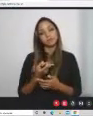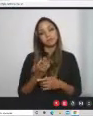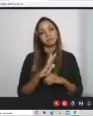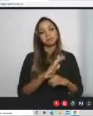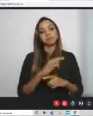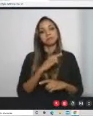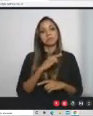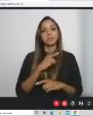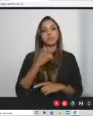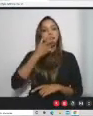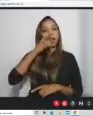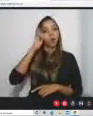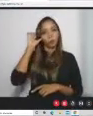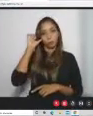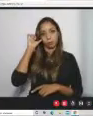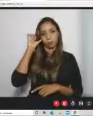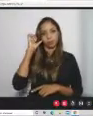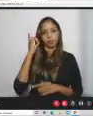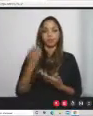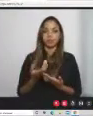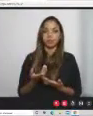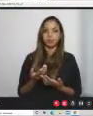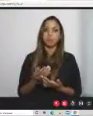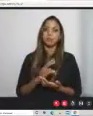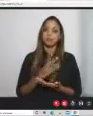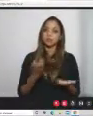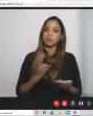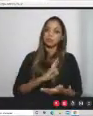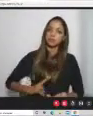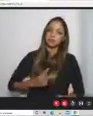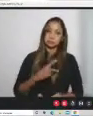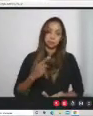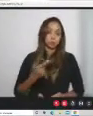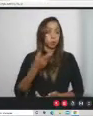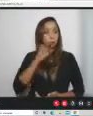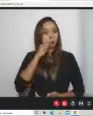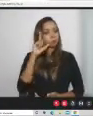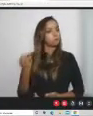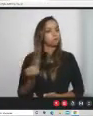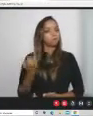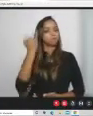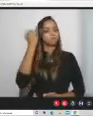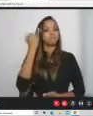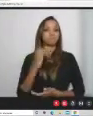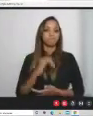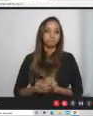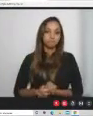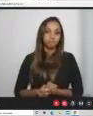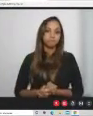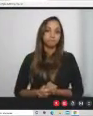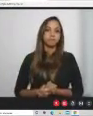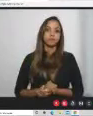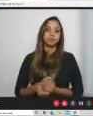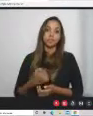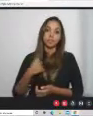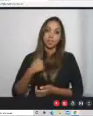senhores vereadores, senhor presidente, muito importante para mim, né? Não apenas por estar completando